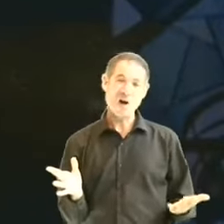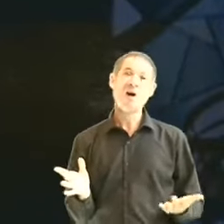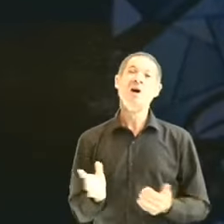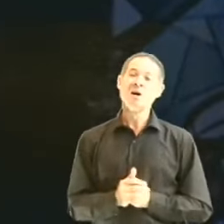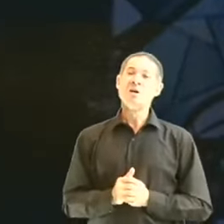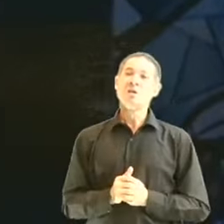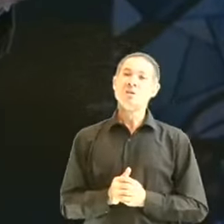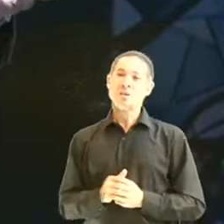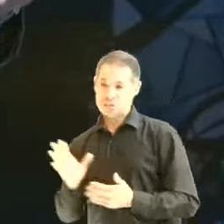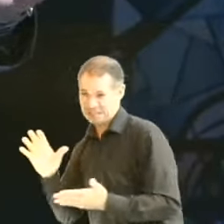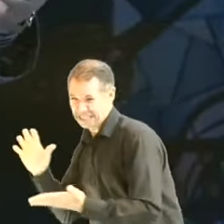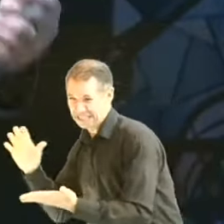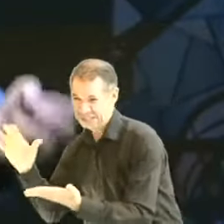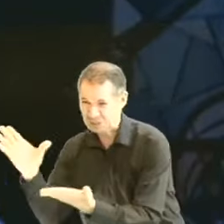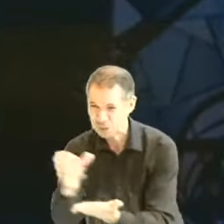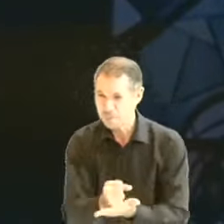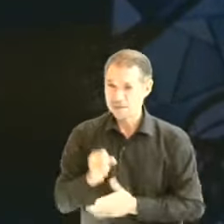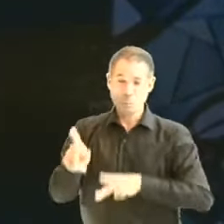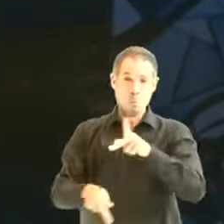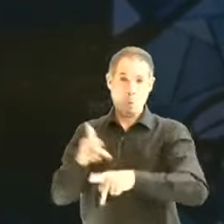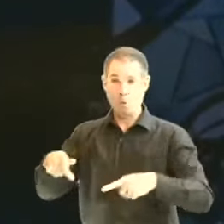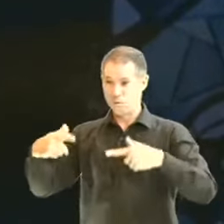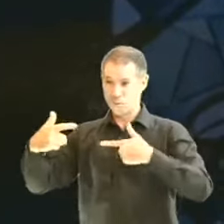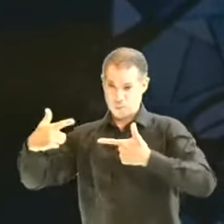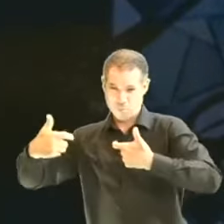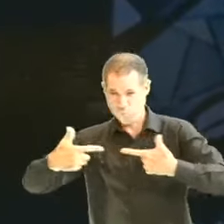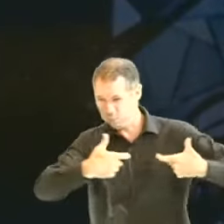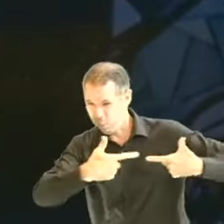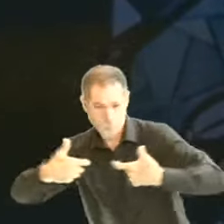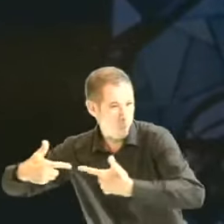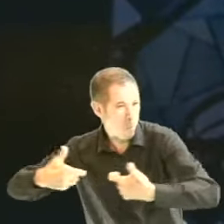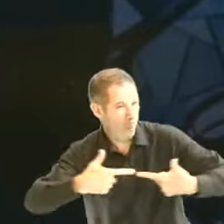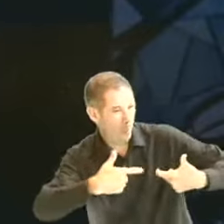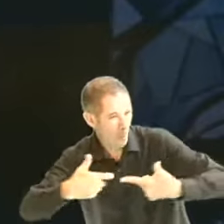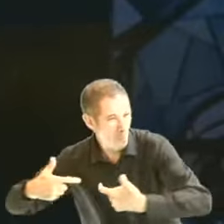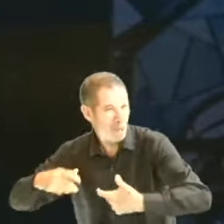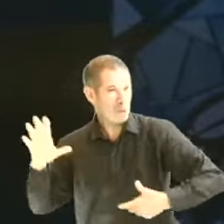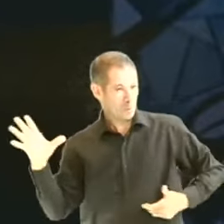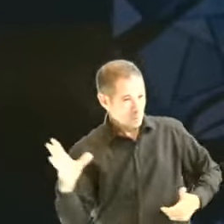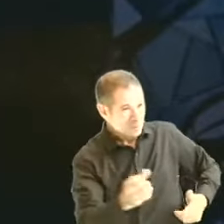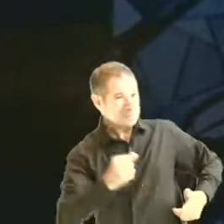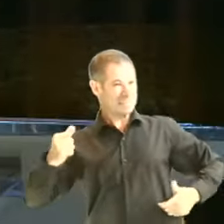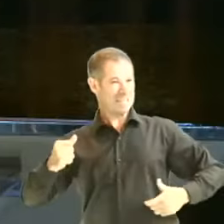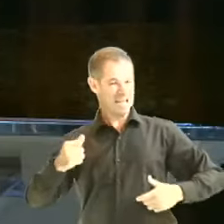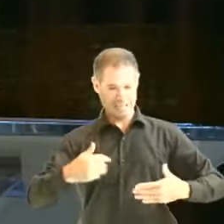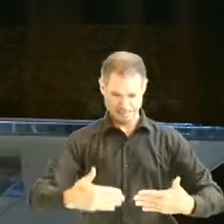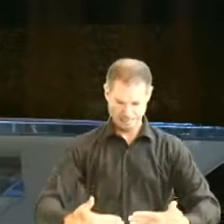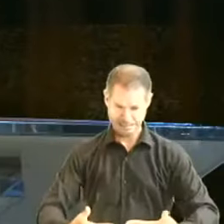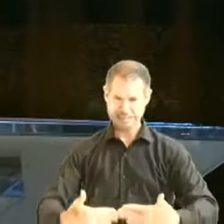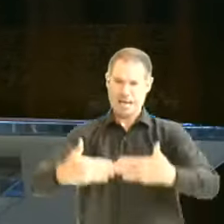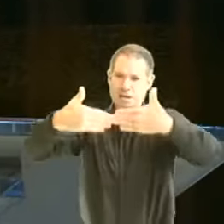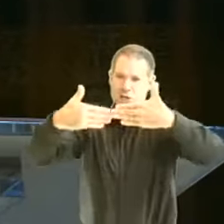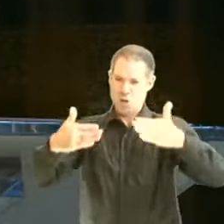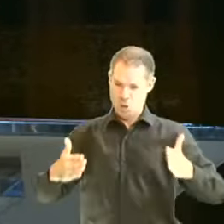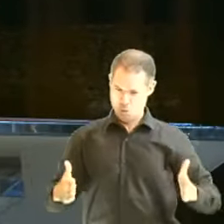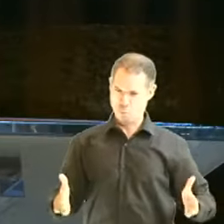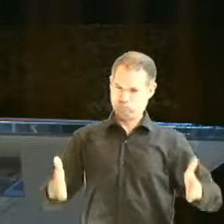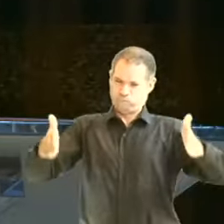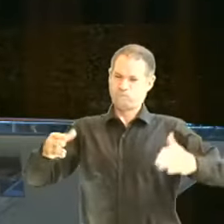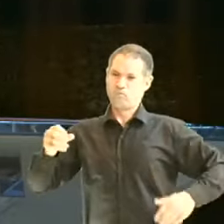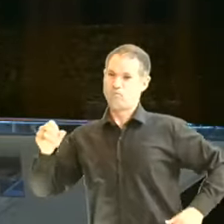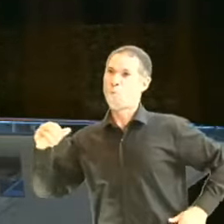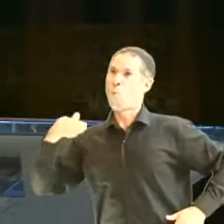dos povos que eles estavam conquistando, com cidades muradas e com